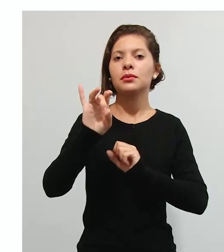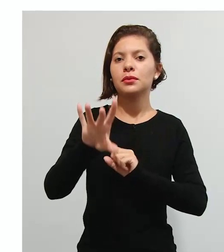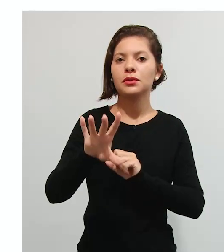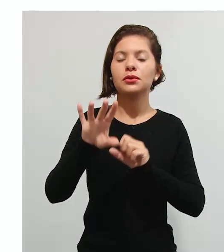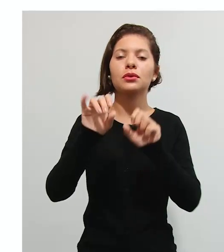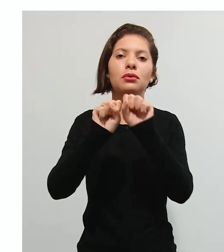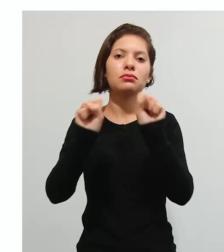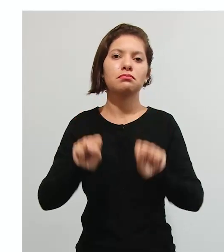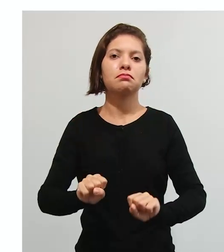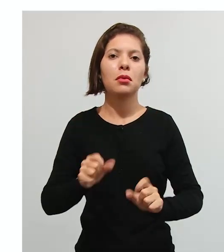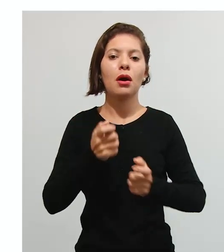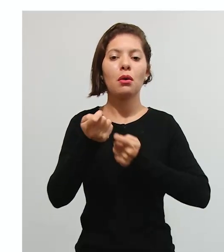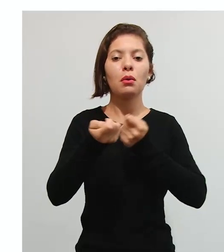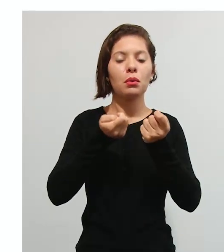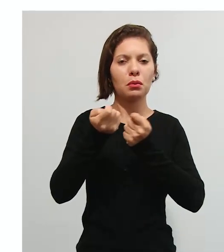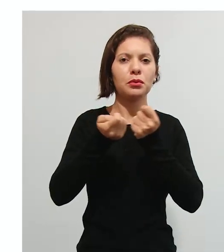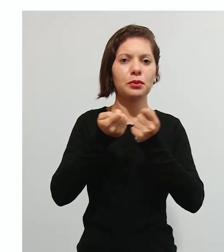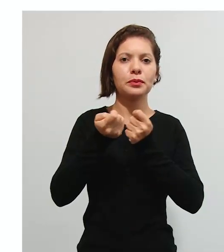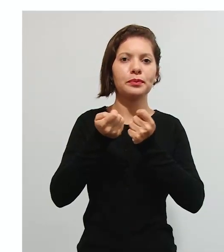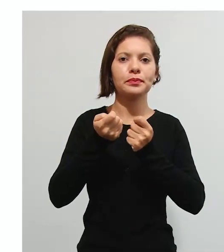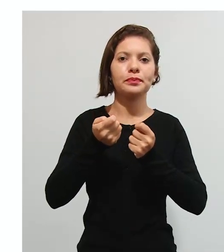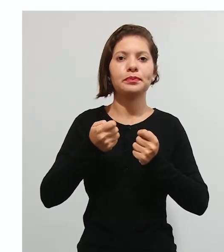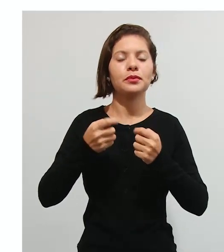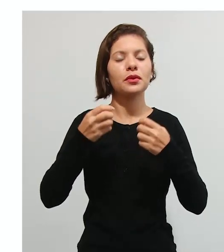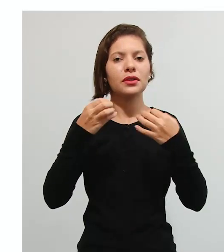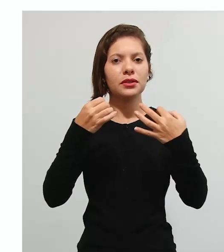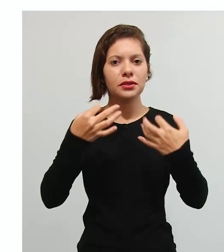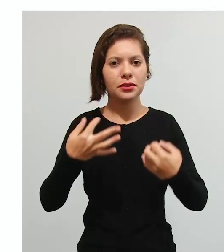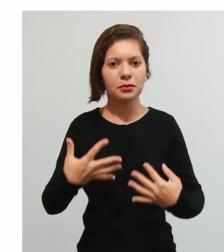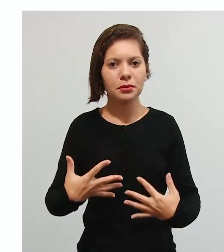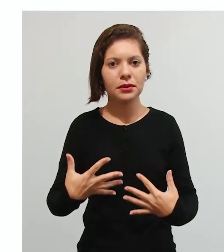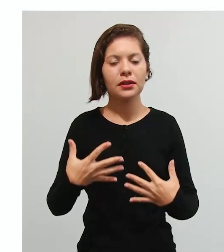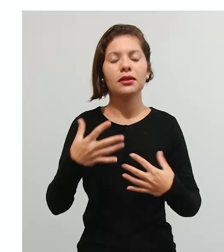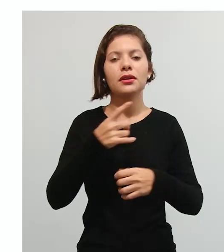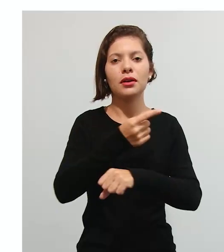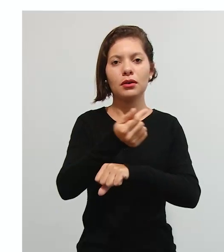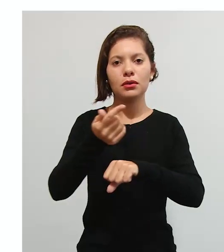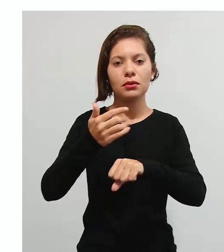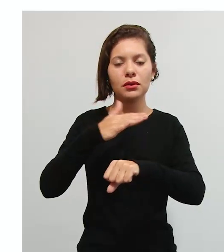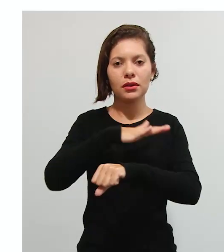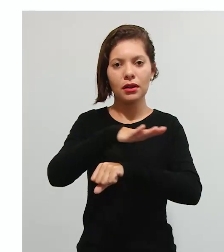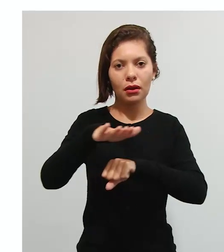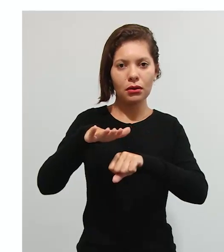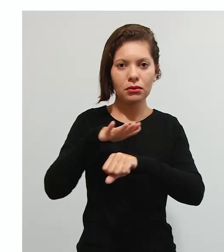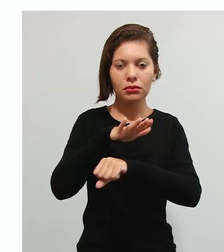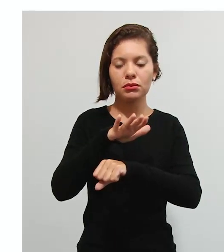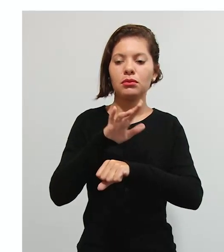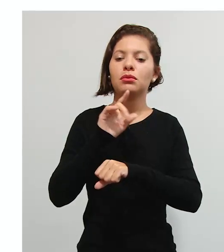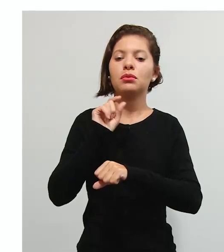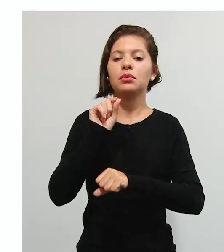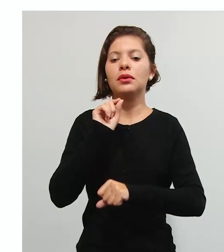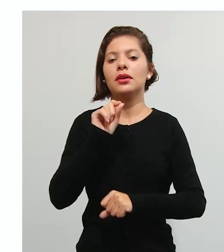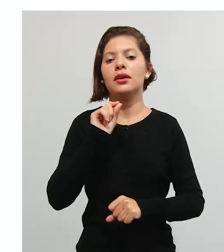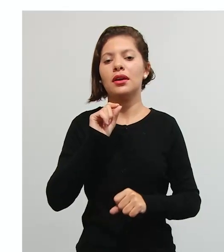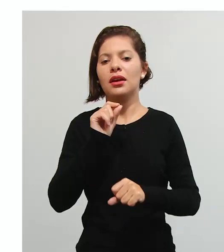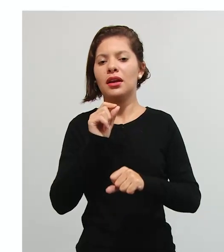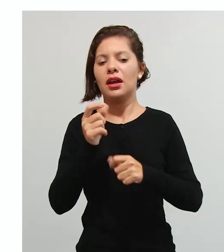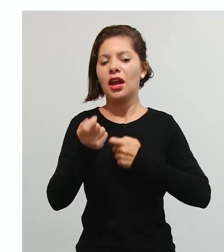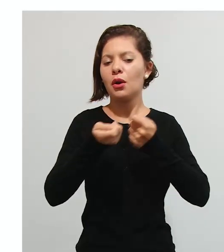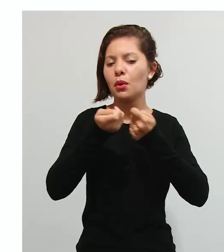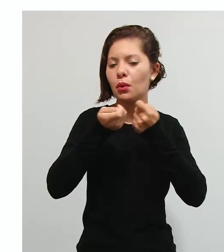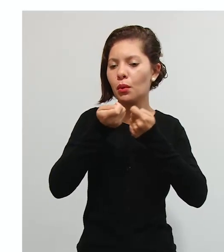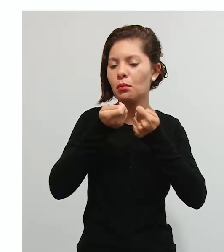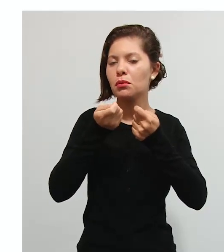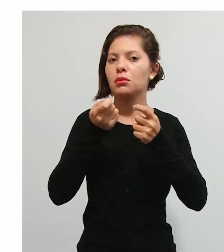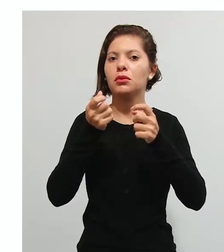no sistema econômico. Quando falamos em neoliberalismo, geralmente se fala apenas em questão econômica